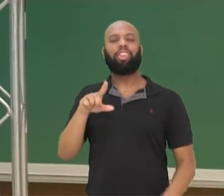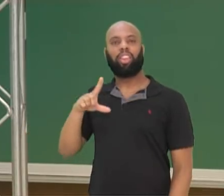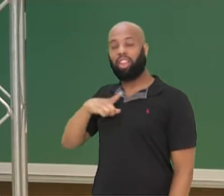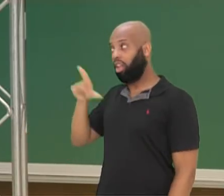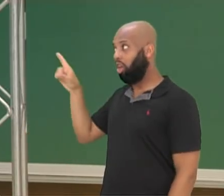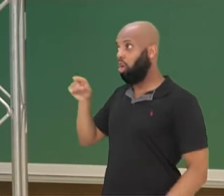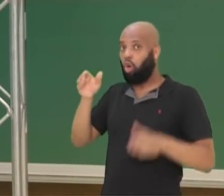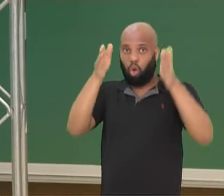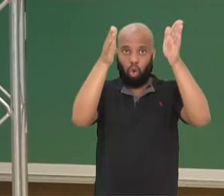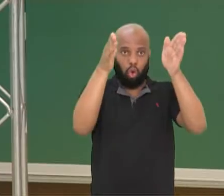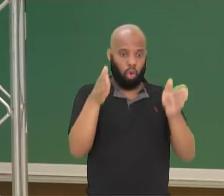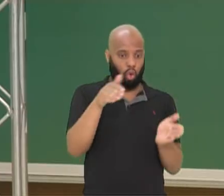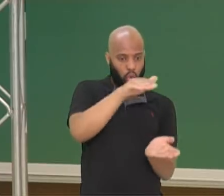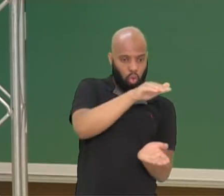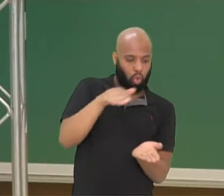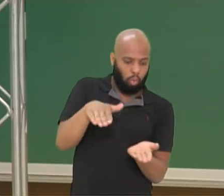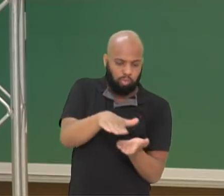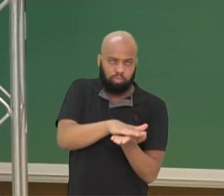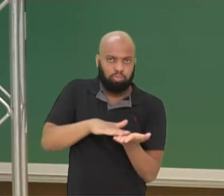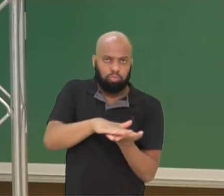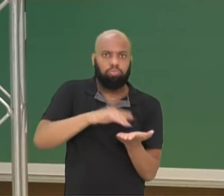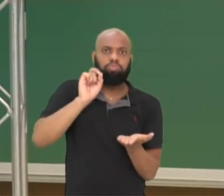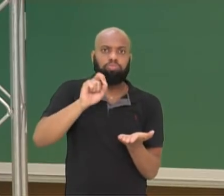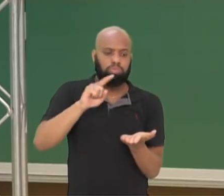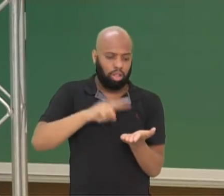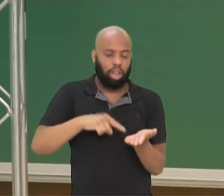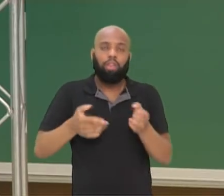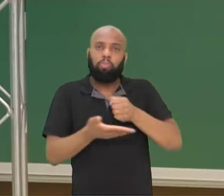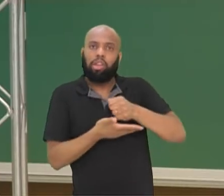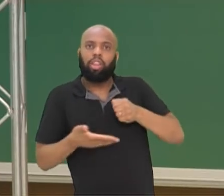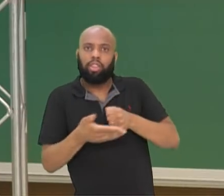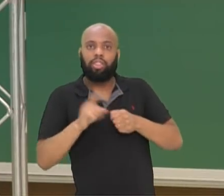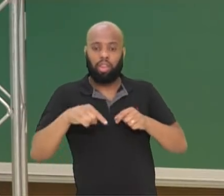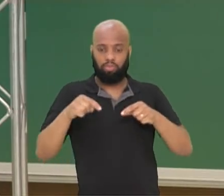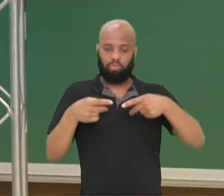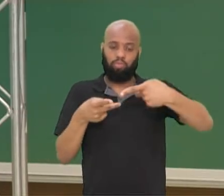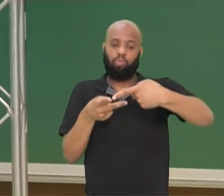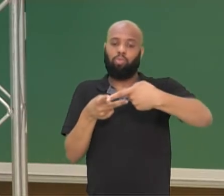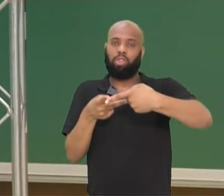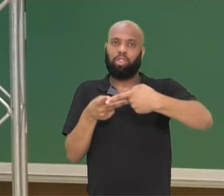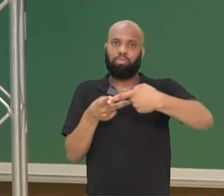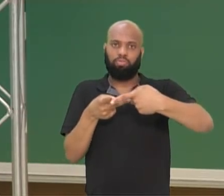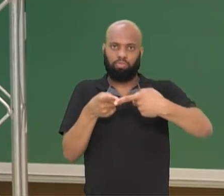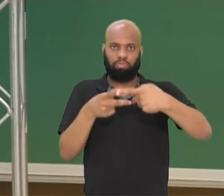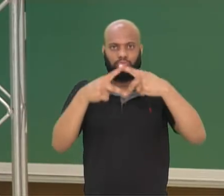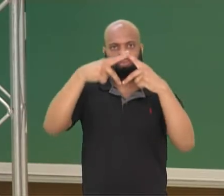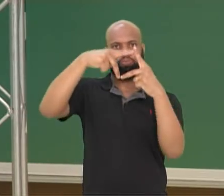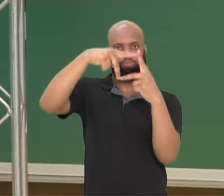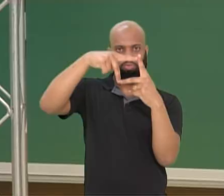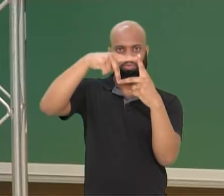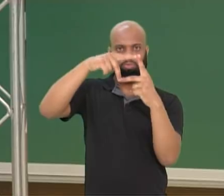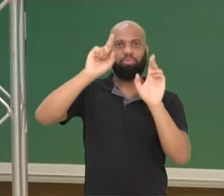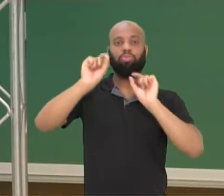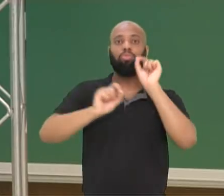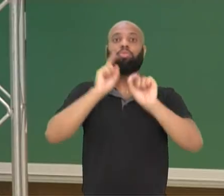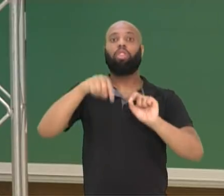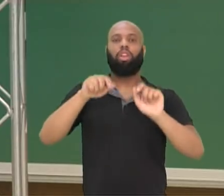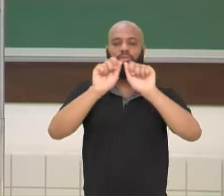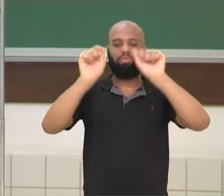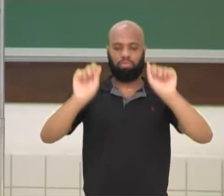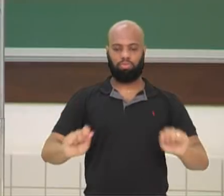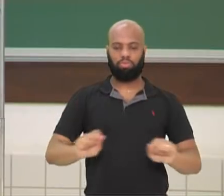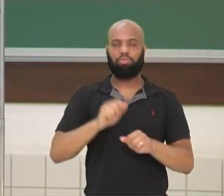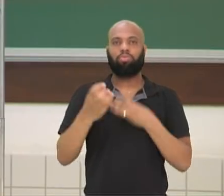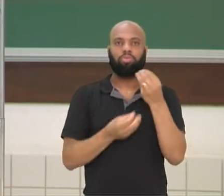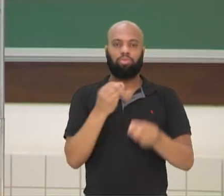desse quadrado vai ser o quê? A vezes A, que é A ao quadrado. Tudo bem? E a altura vai ser o quê? A altura